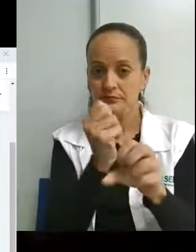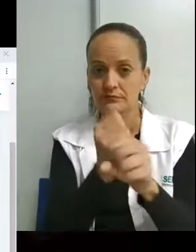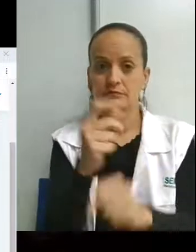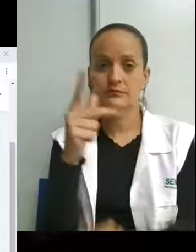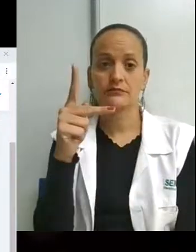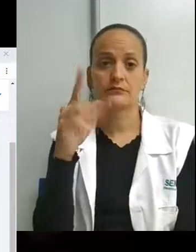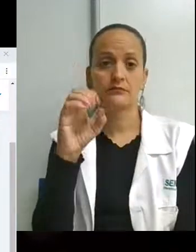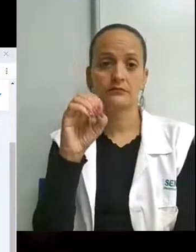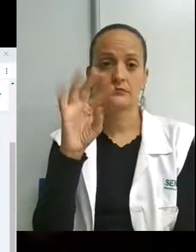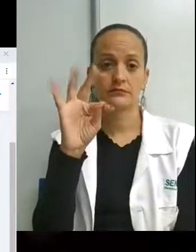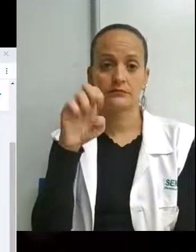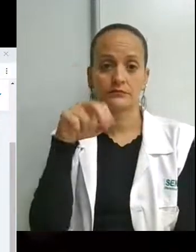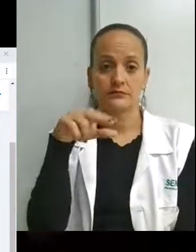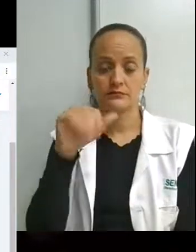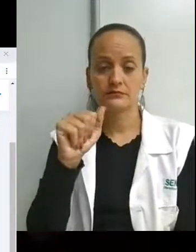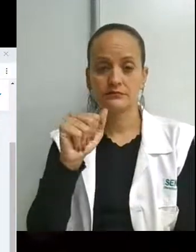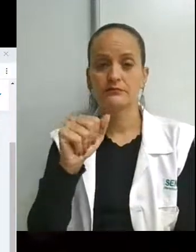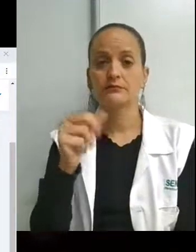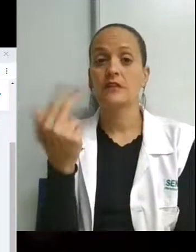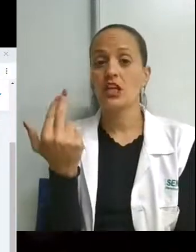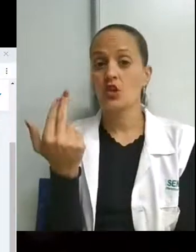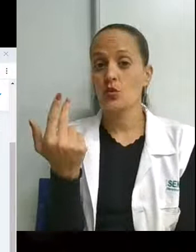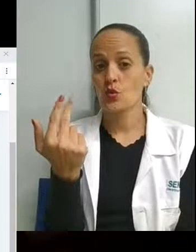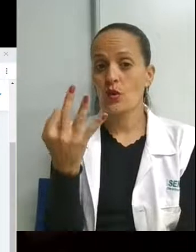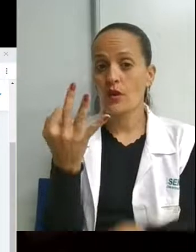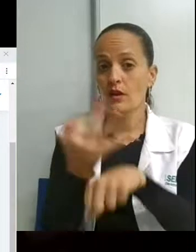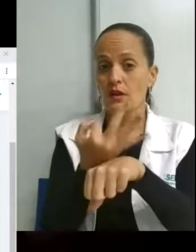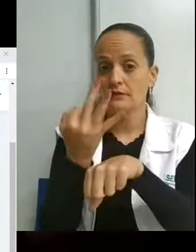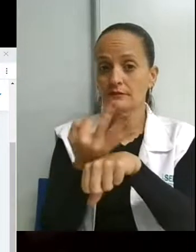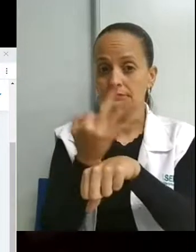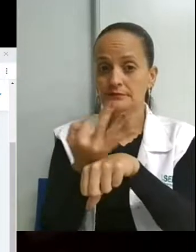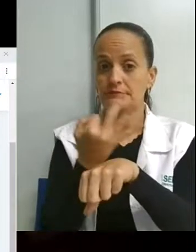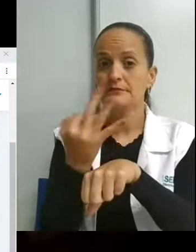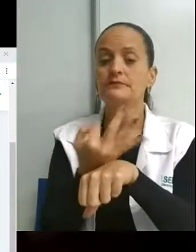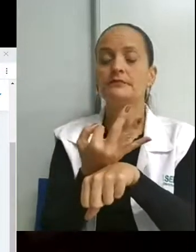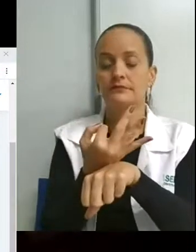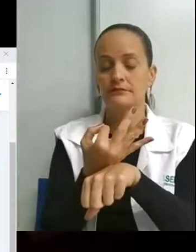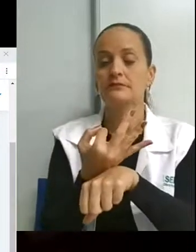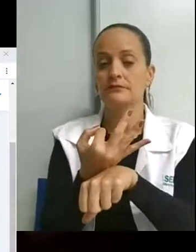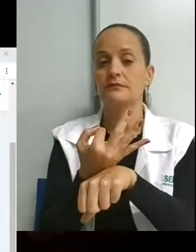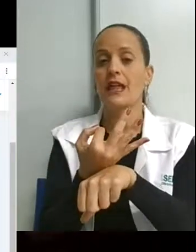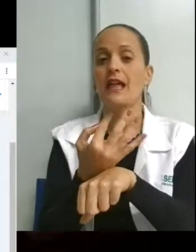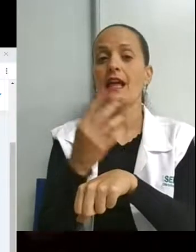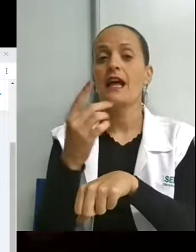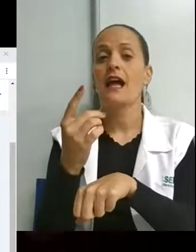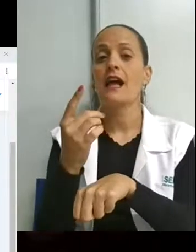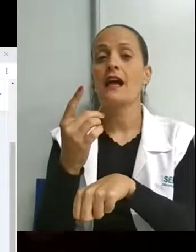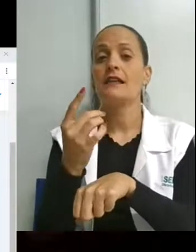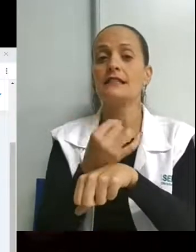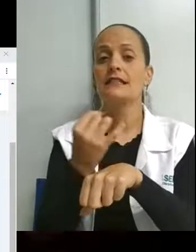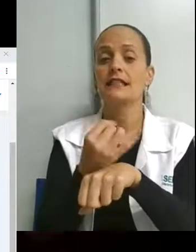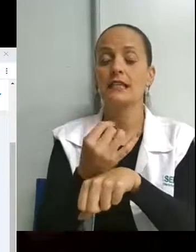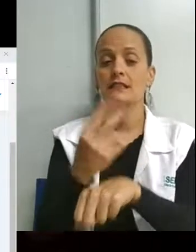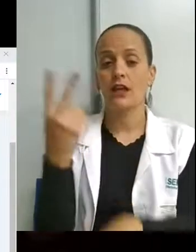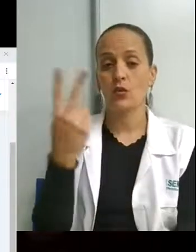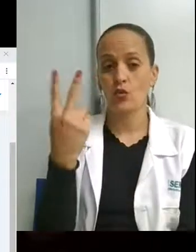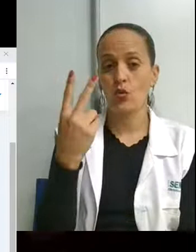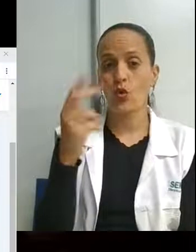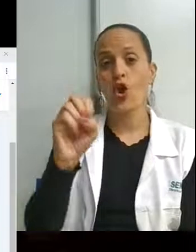formas aqui, ó. Sendo a resistência vezes a corrente ao quadrado, né, que é o que a gente calculou. Tem essa outra aqui